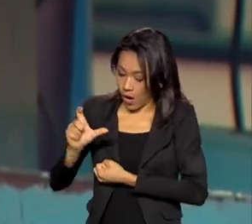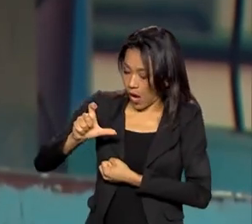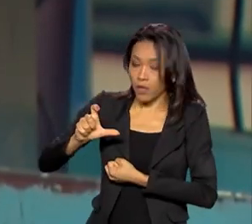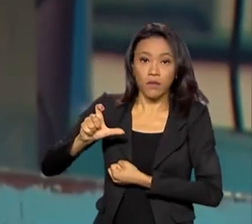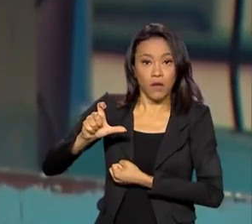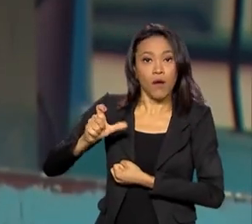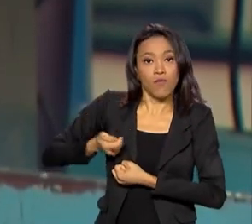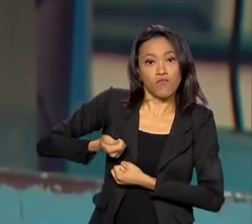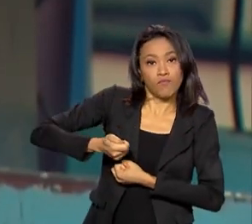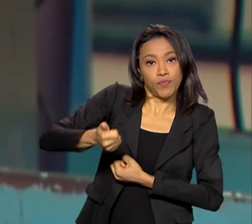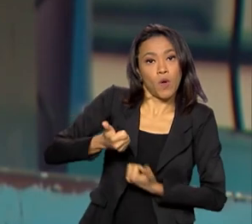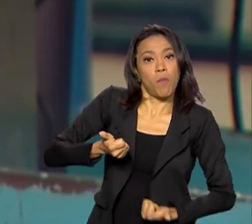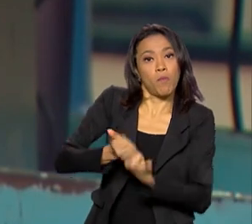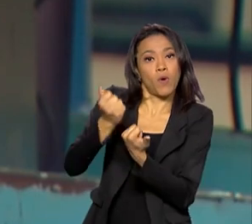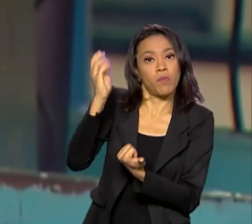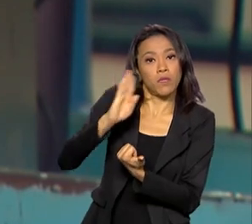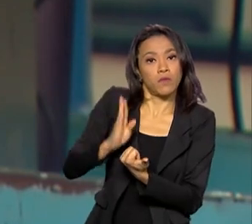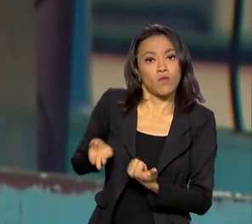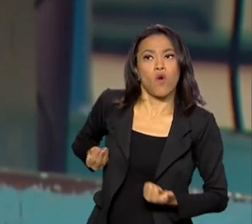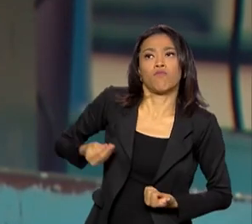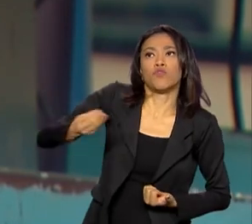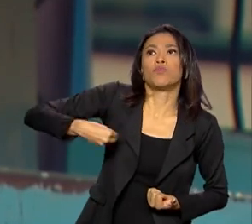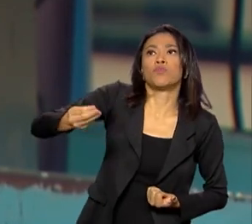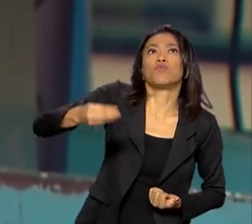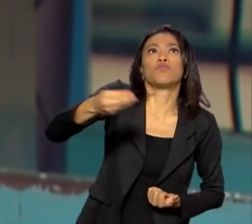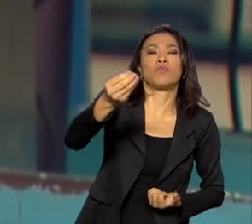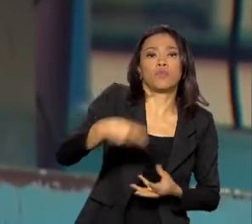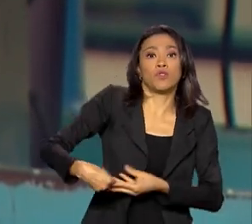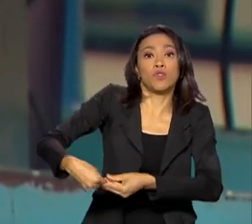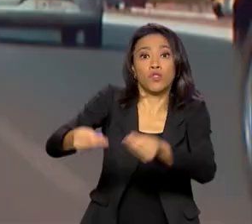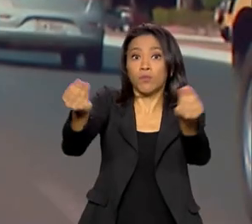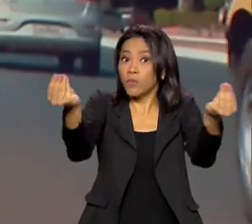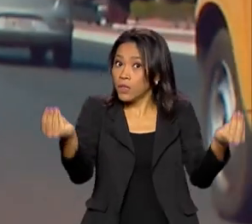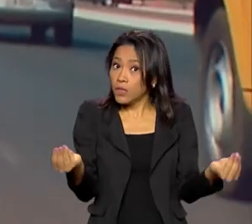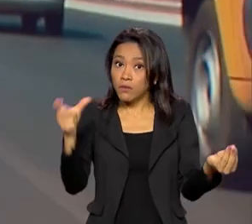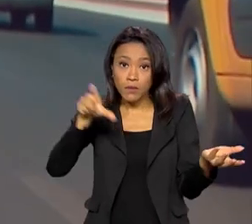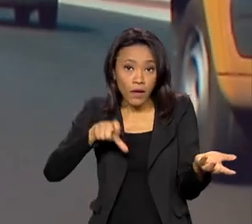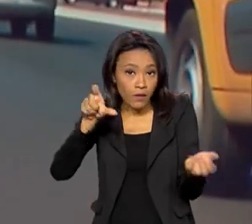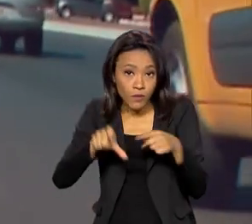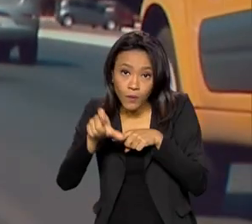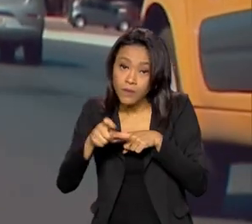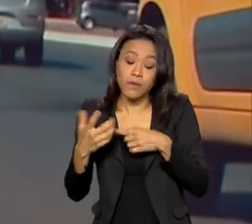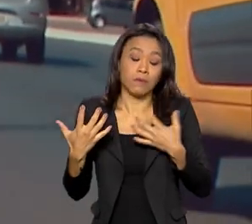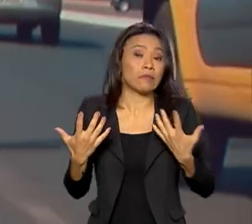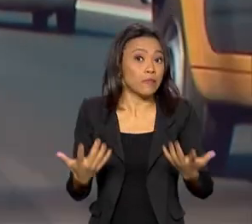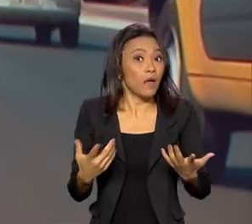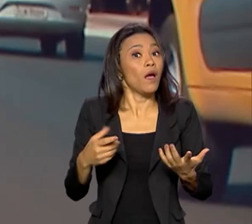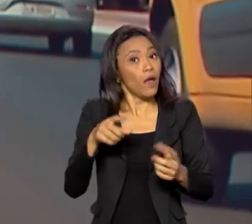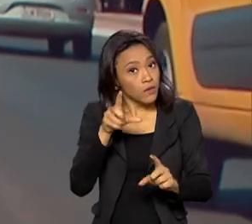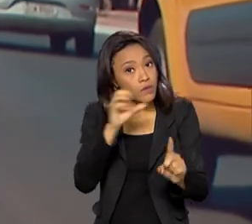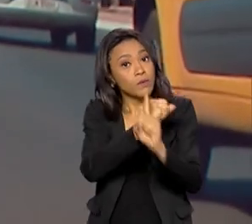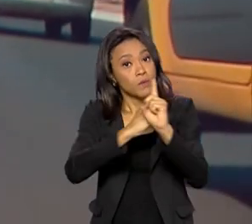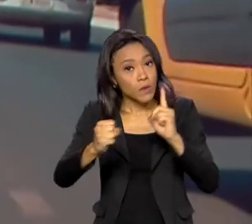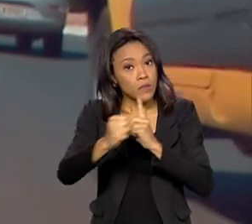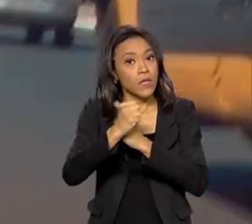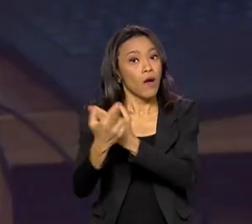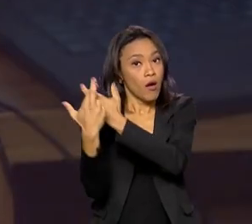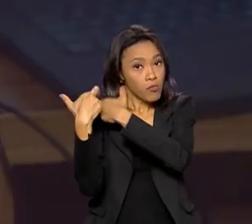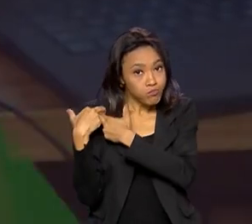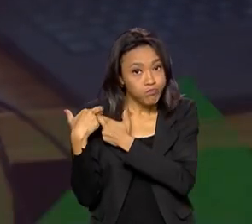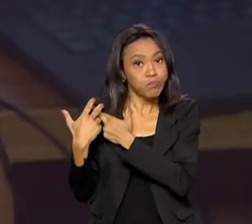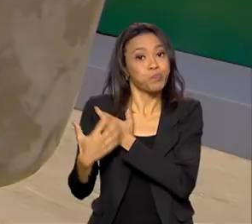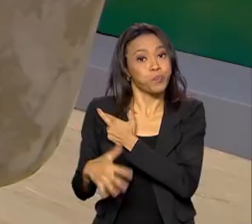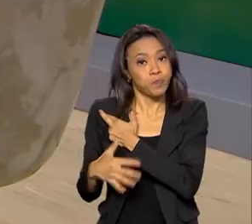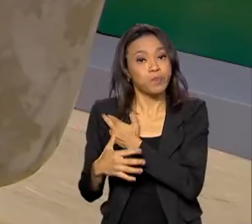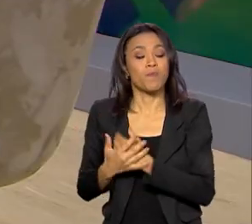Auxílio, né? E fazemos isso com um senso de nosso papel social muito grande. E mais recentemente,